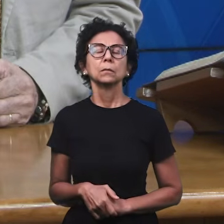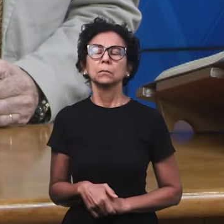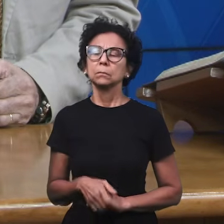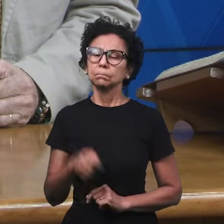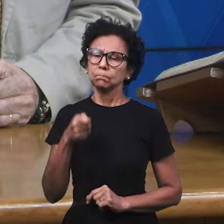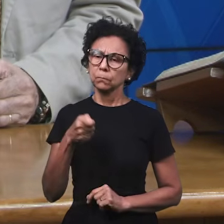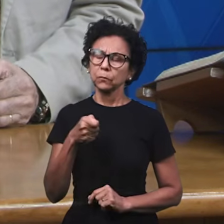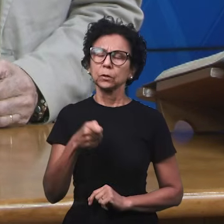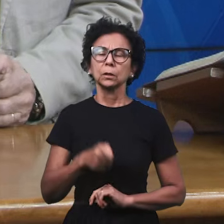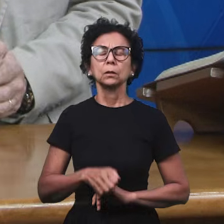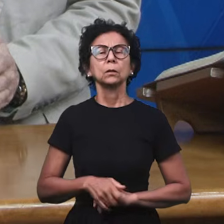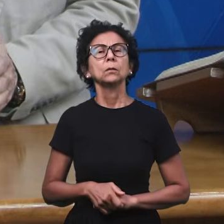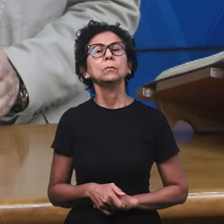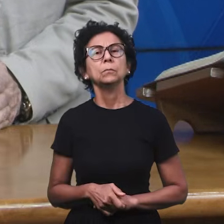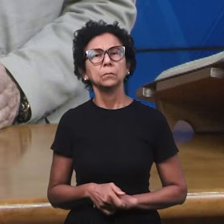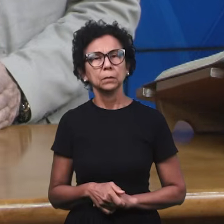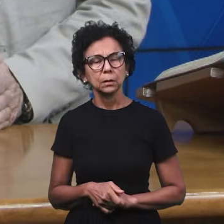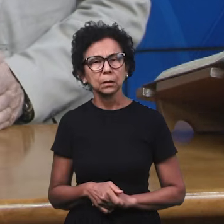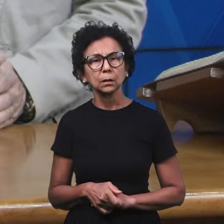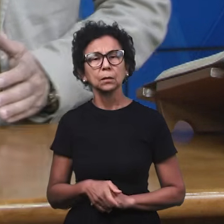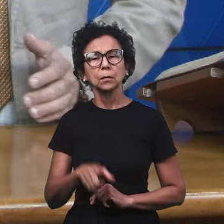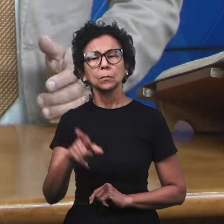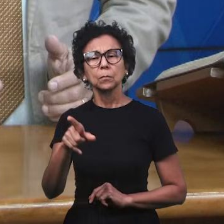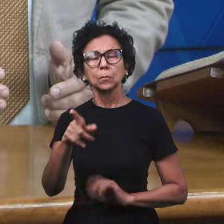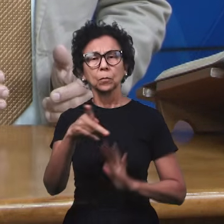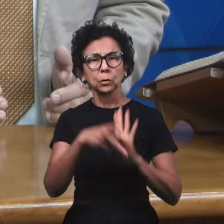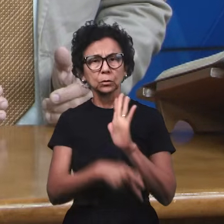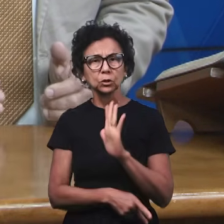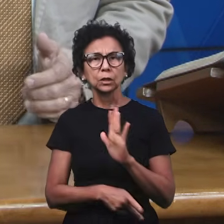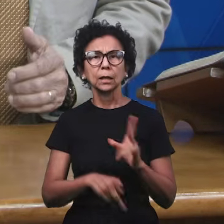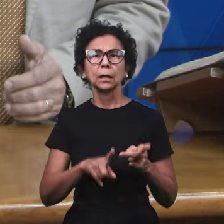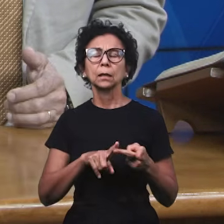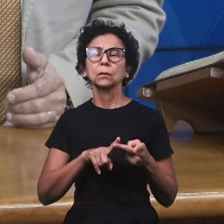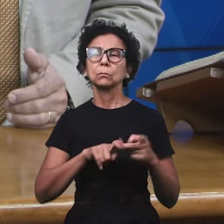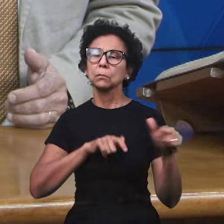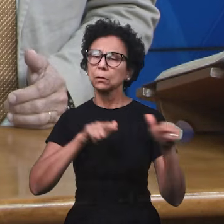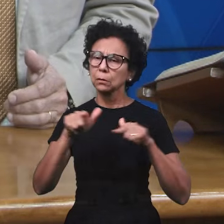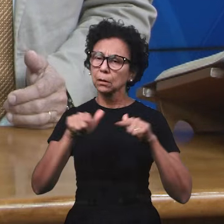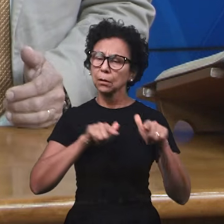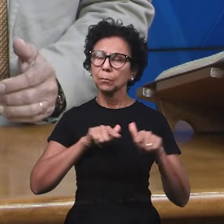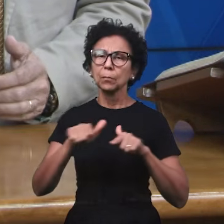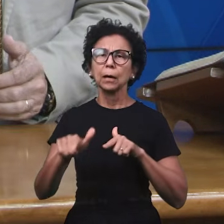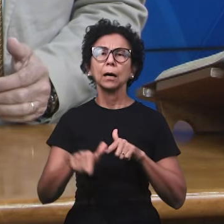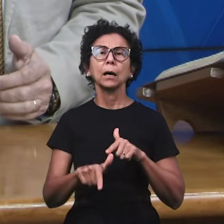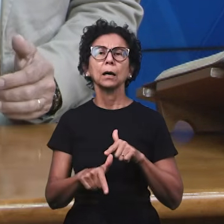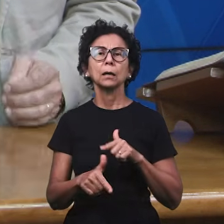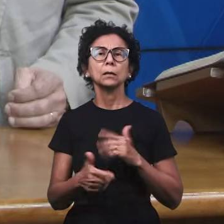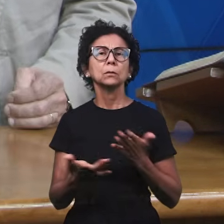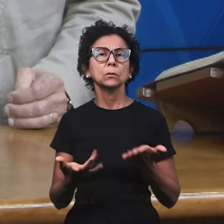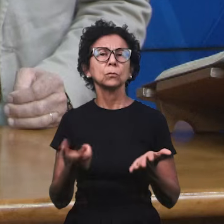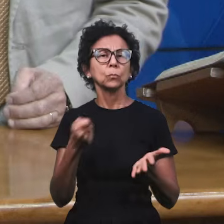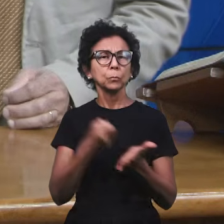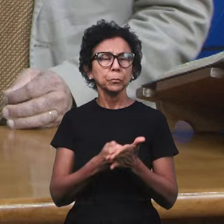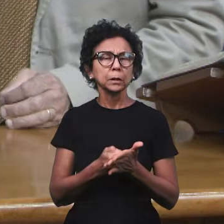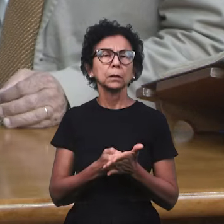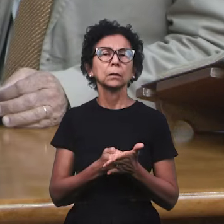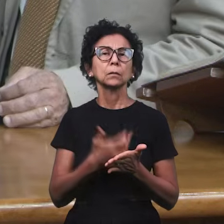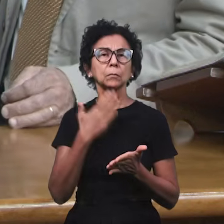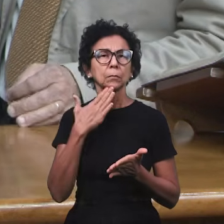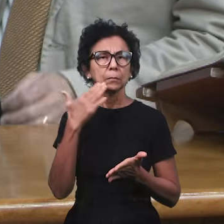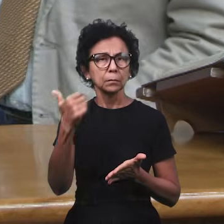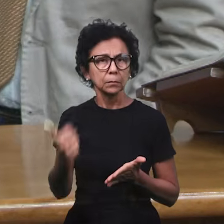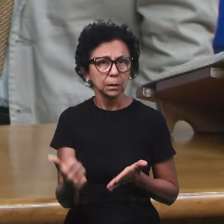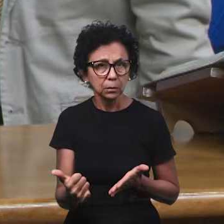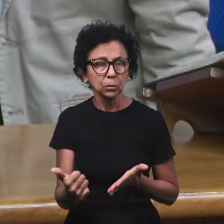o seu entendimento para que aquele projeto, aquela demanda possa ser realizada da melhor forma possível. Então,